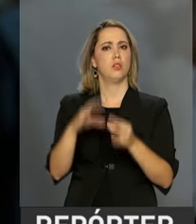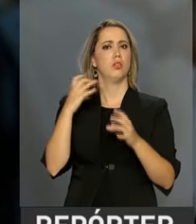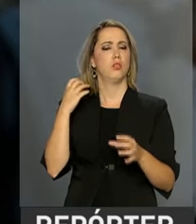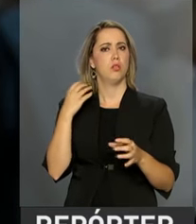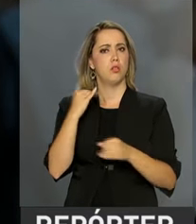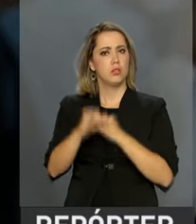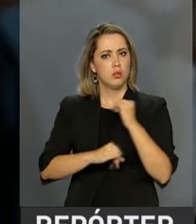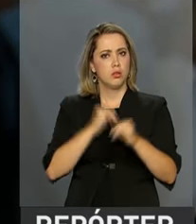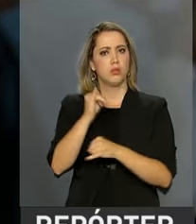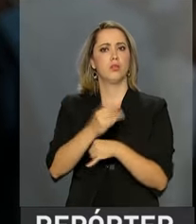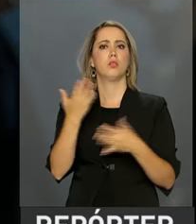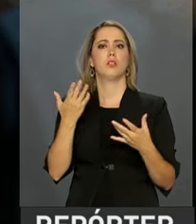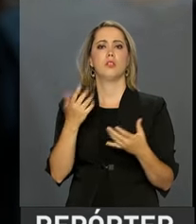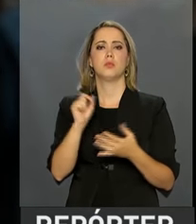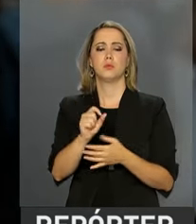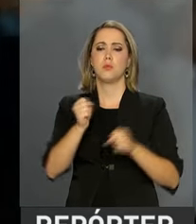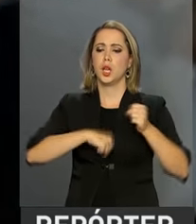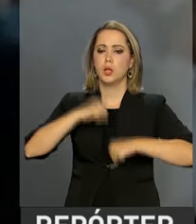desenvolvimento industrial,